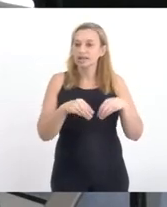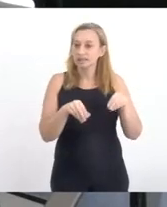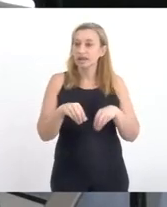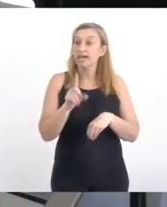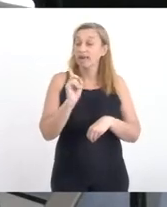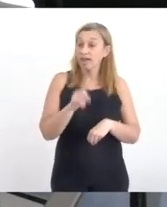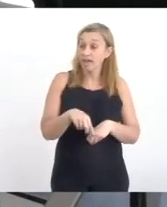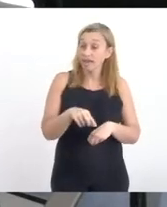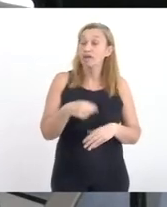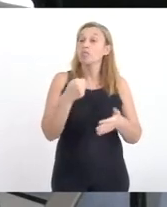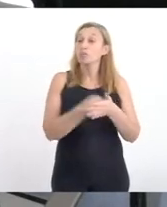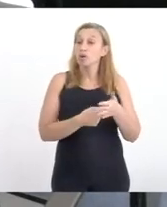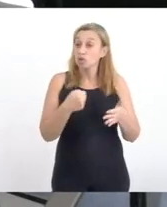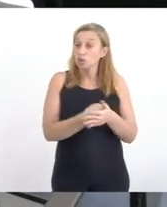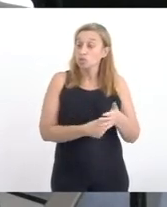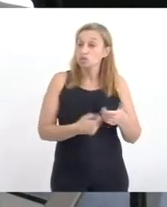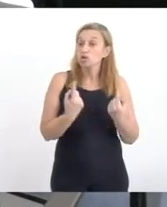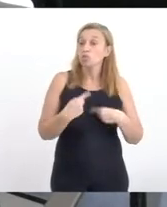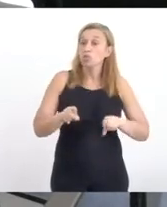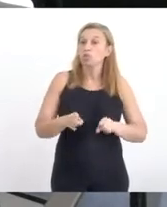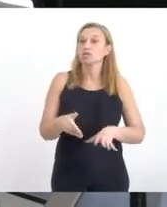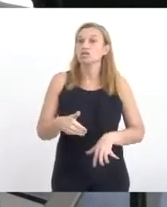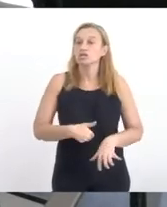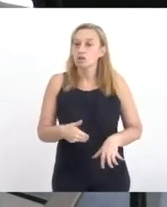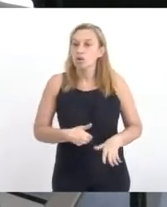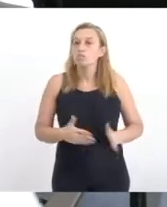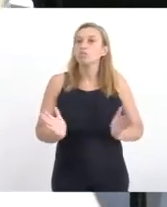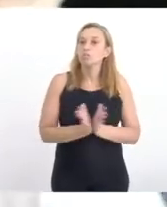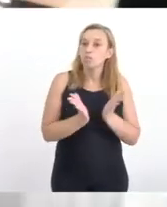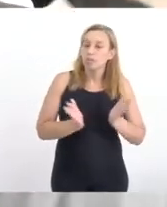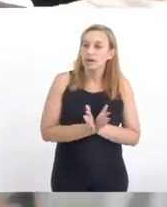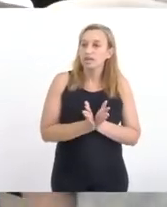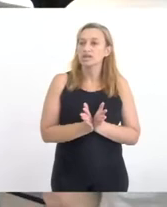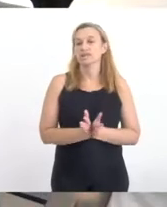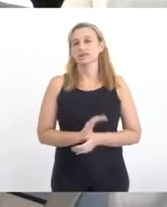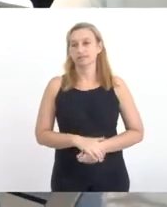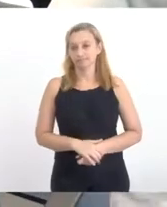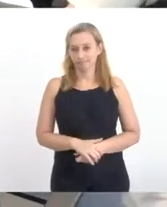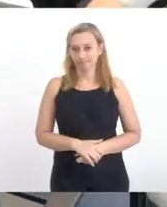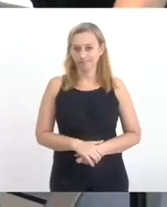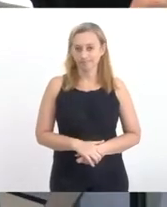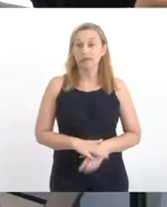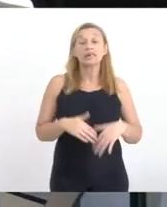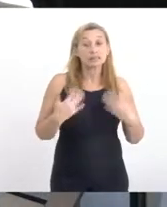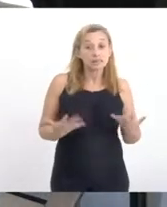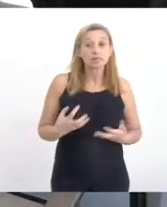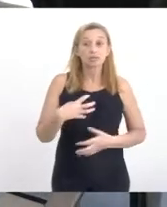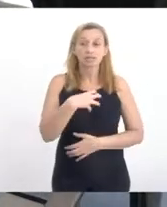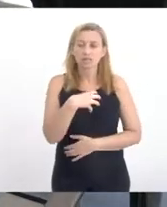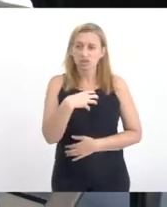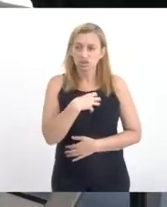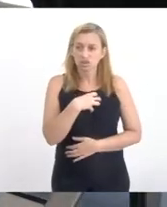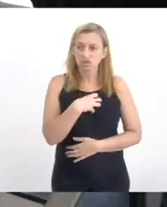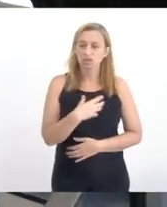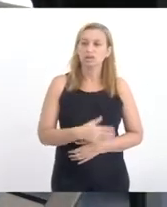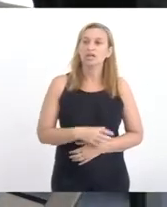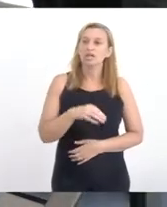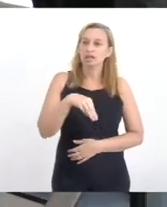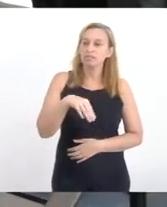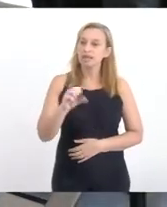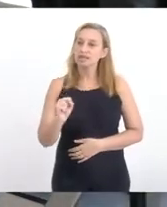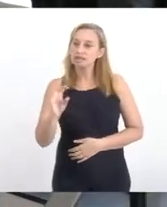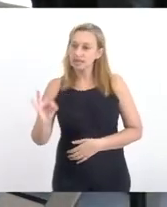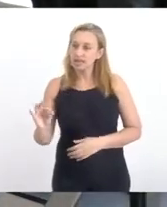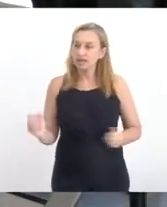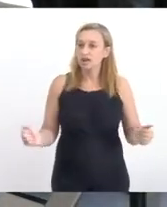é uma luta contra a miséria contra a fome e contra a pobreza Então nesse sentido um MST